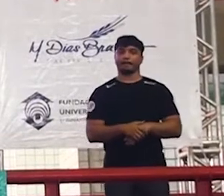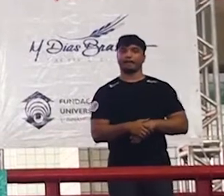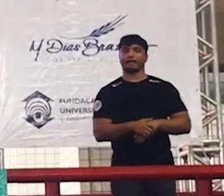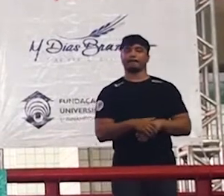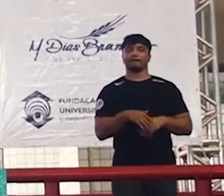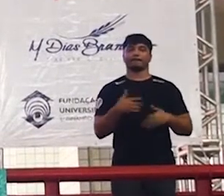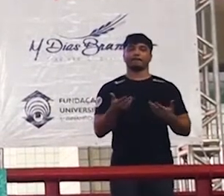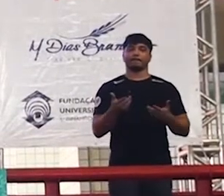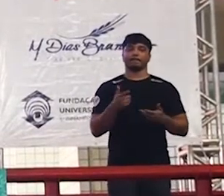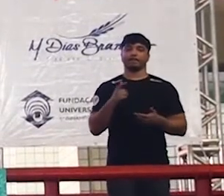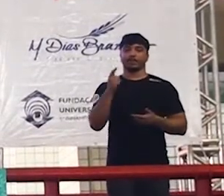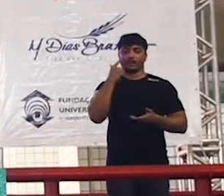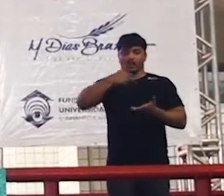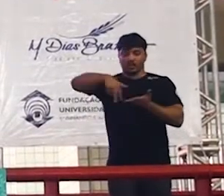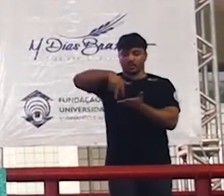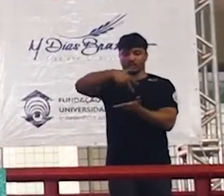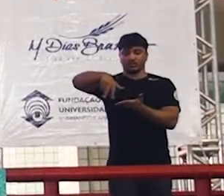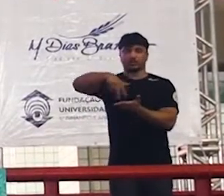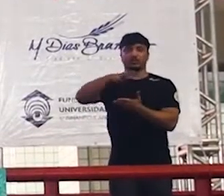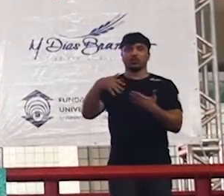Qual é a matéria-prima da dança?